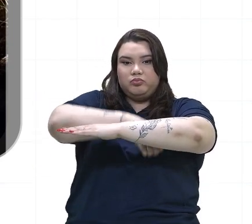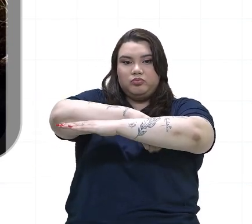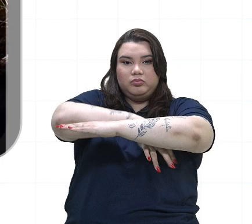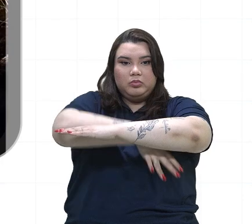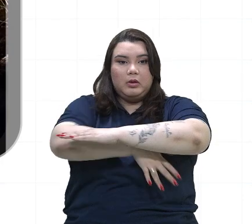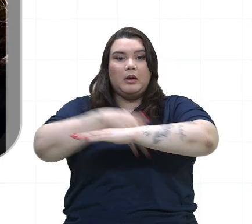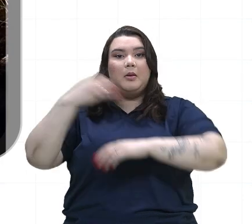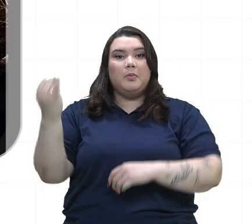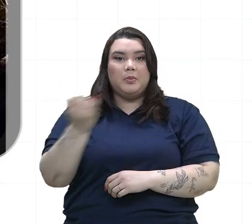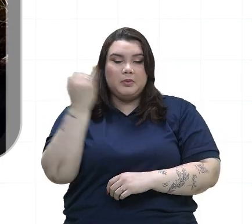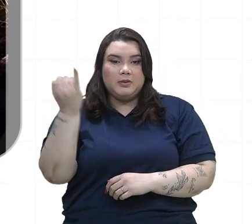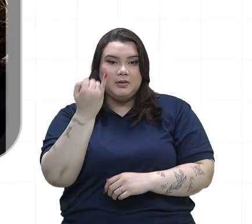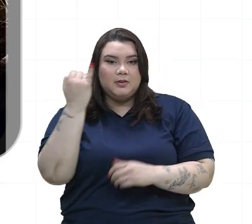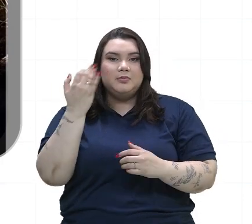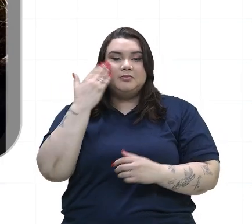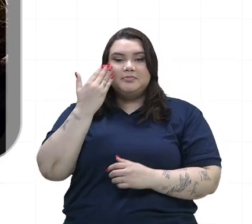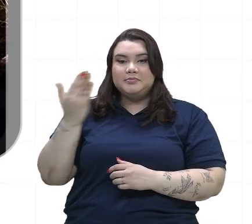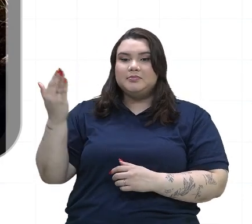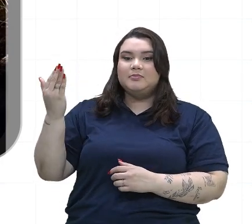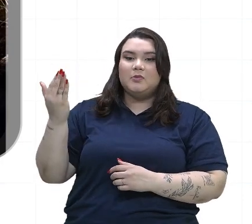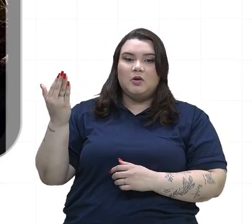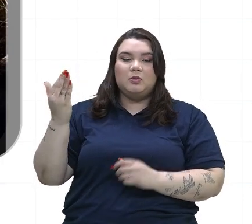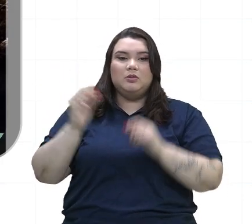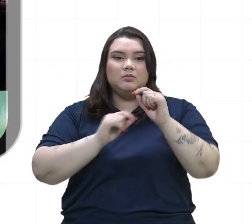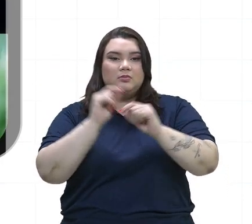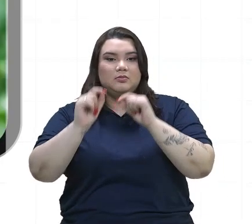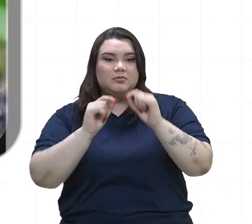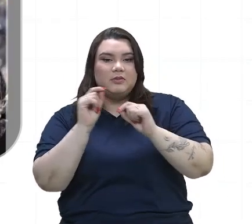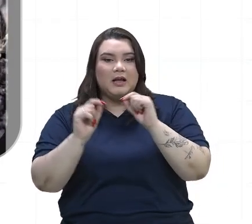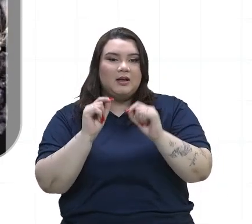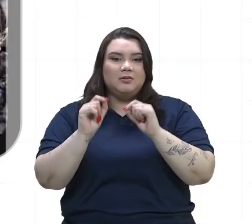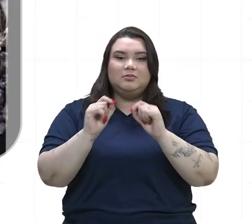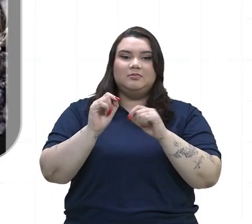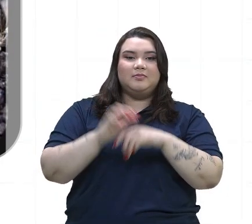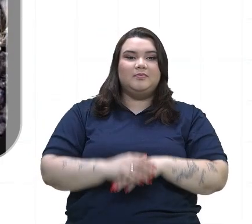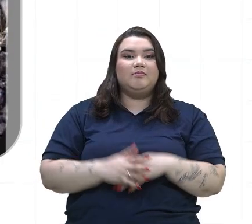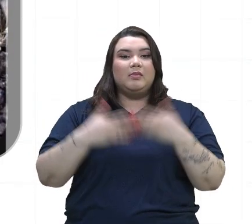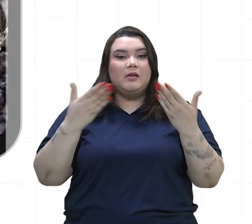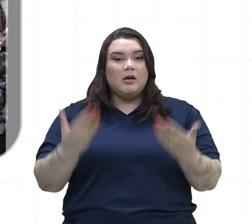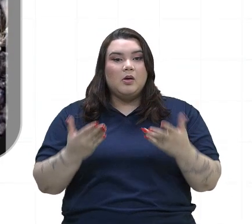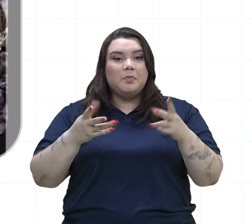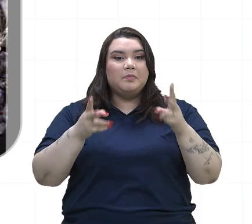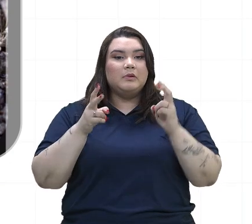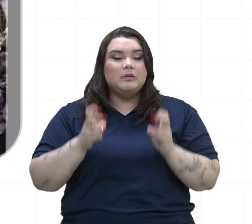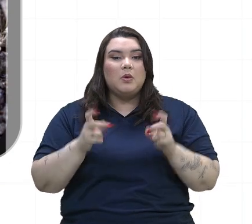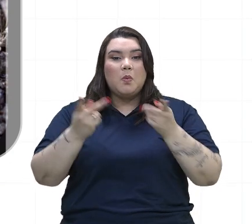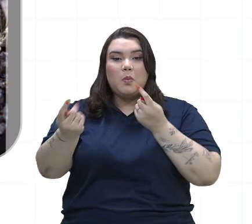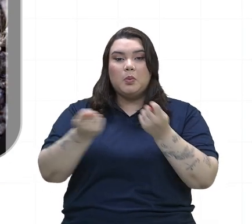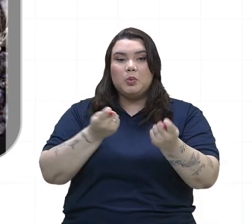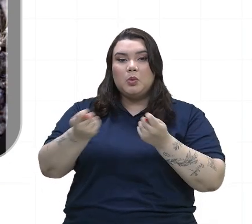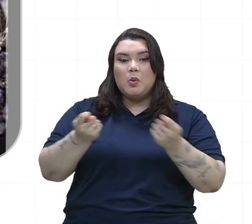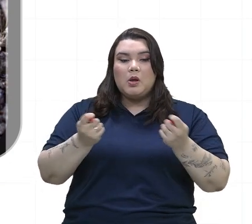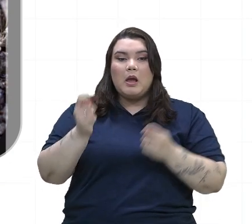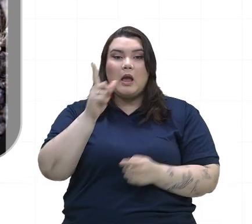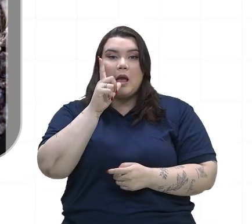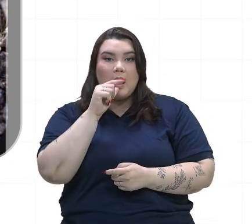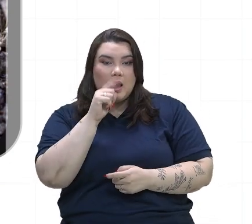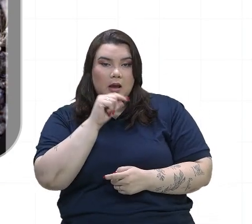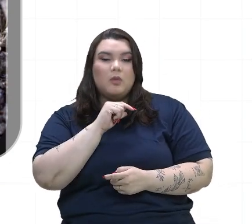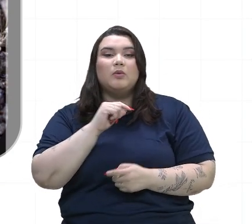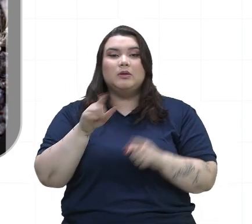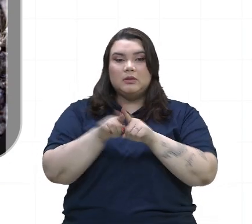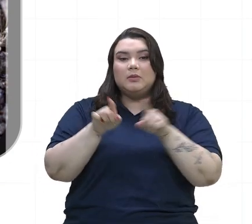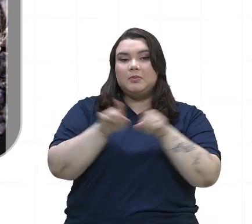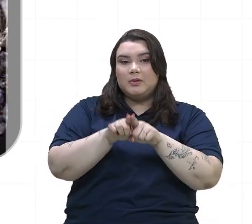vegetação. Então, nós só temos vegetação porque nós temos ali os solos, certo? Bem, regula ali o ciclo da água, né, o